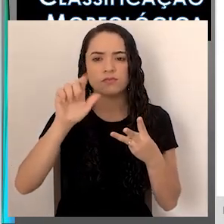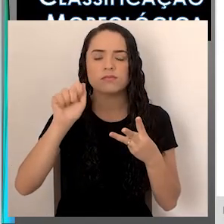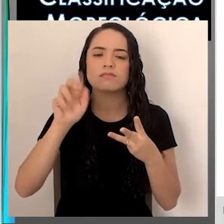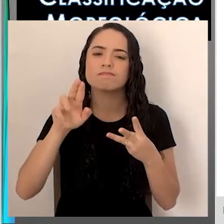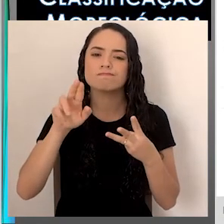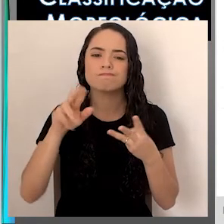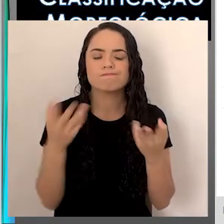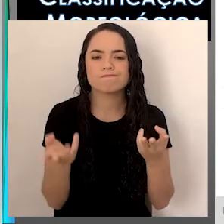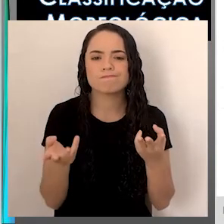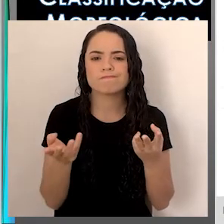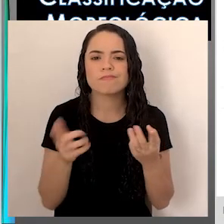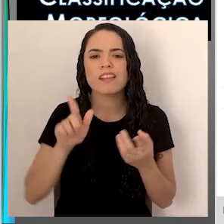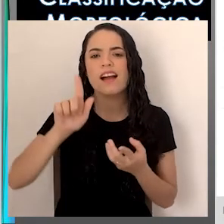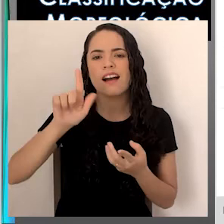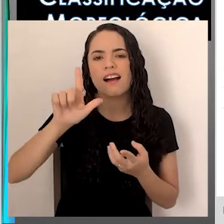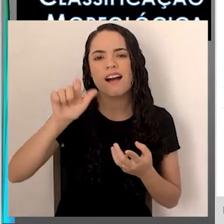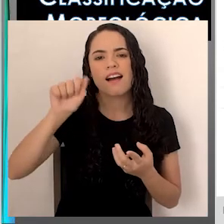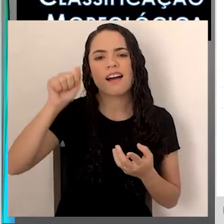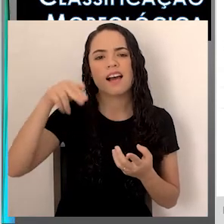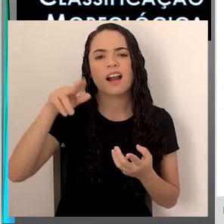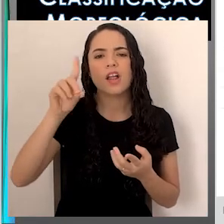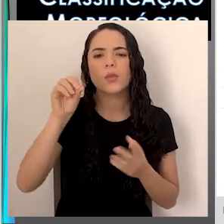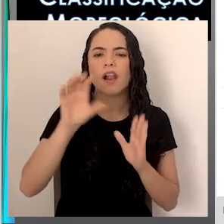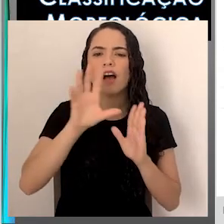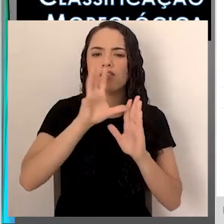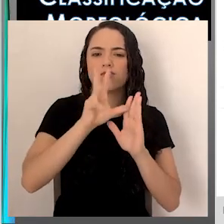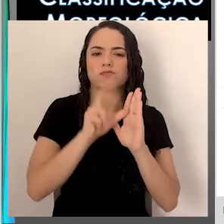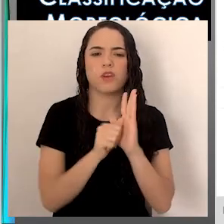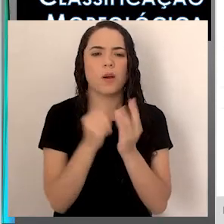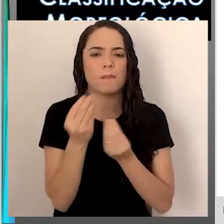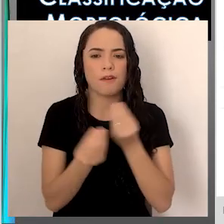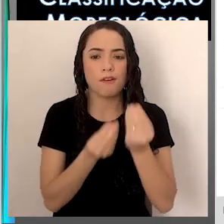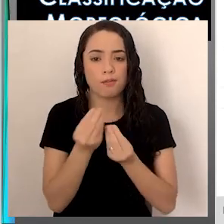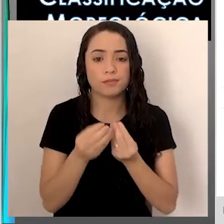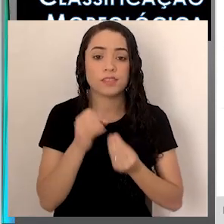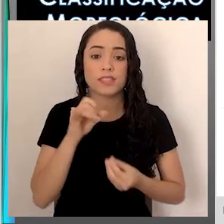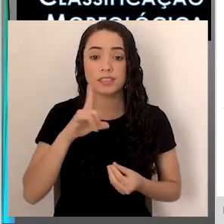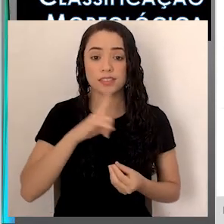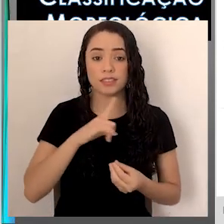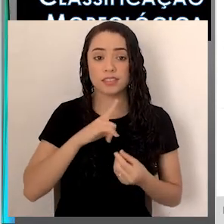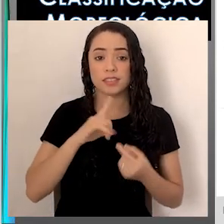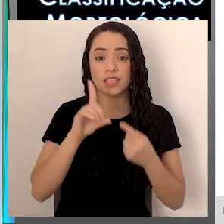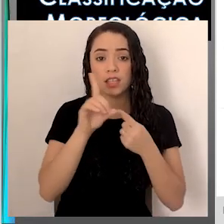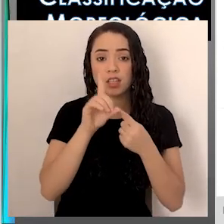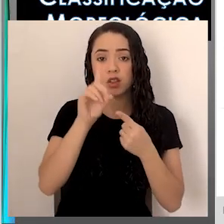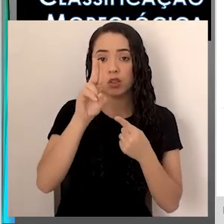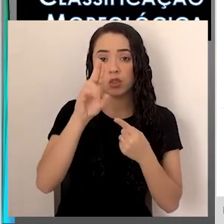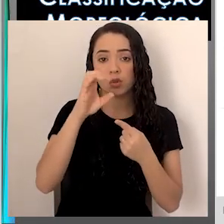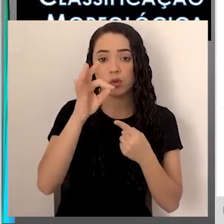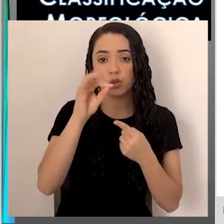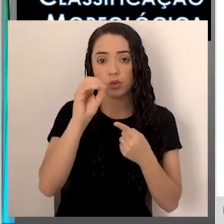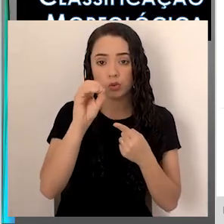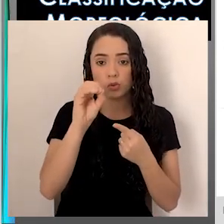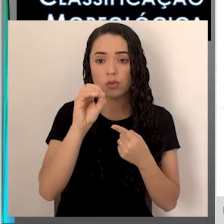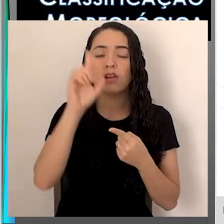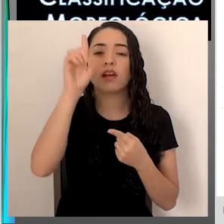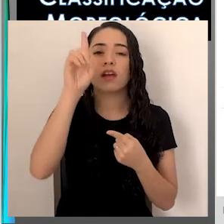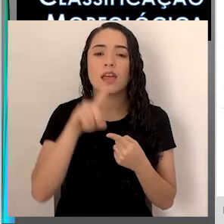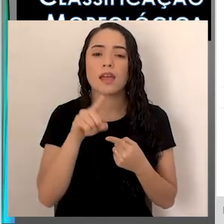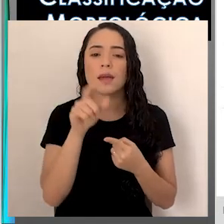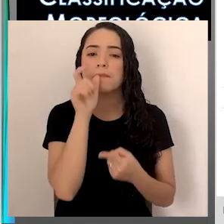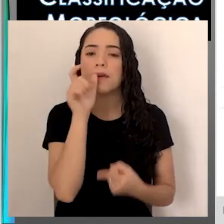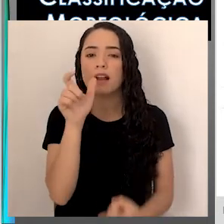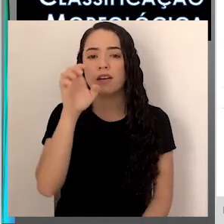imagem. Quanto à morfologia da glândula, devemos observar que as glândulas que possuem ductos são denominadas de